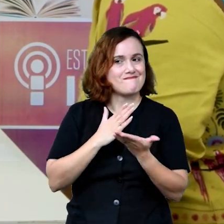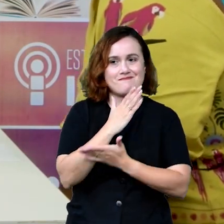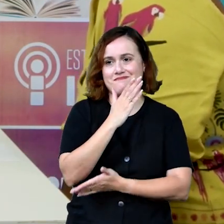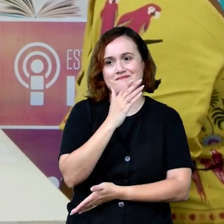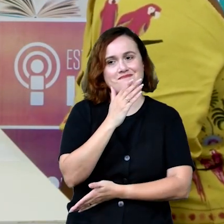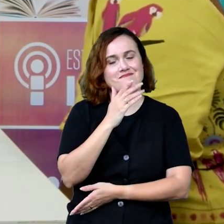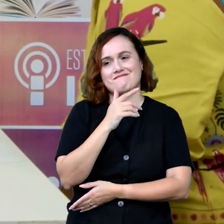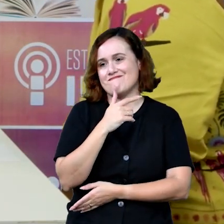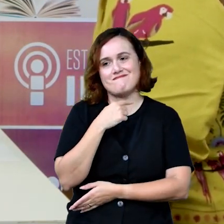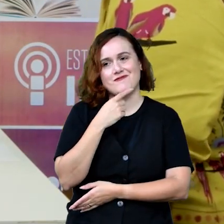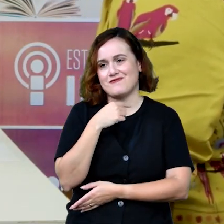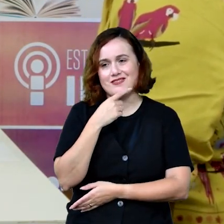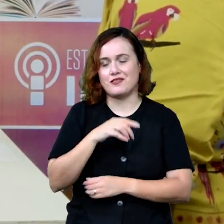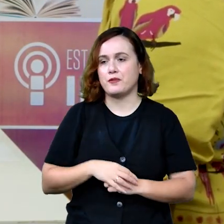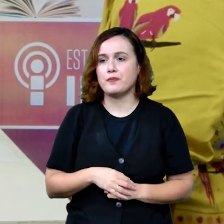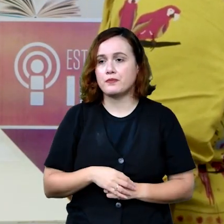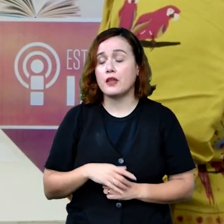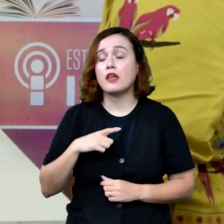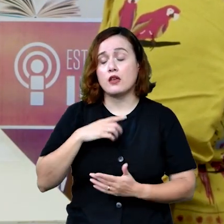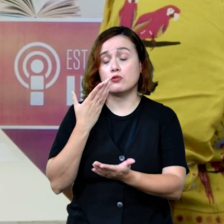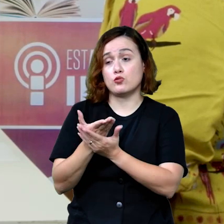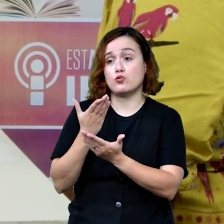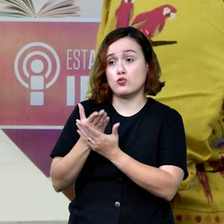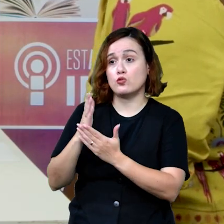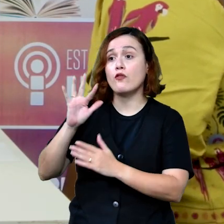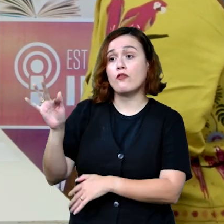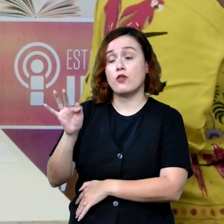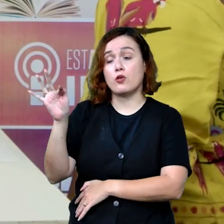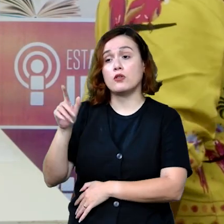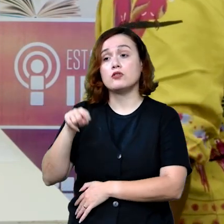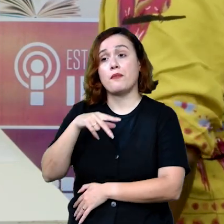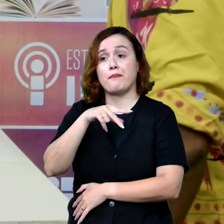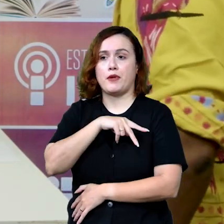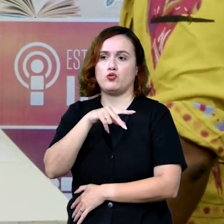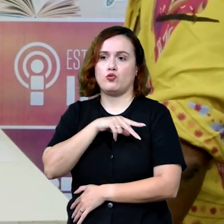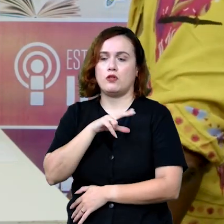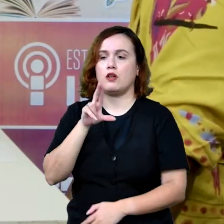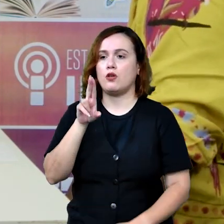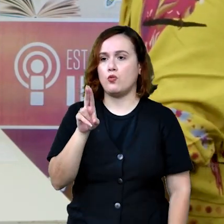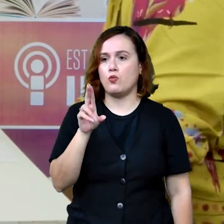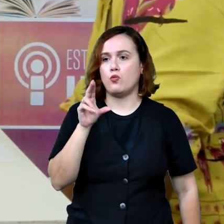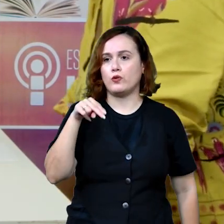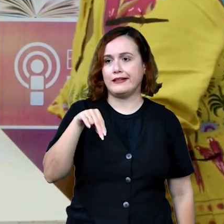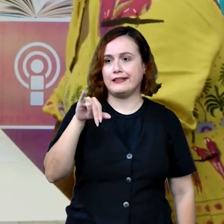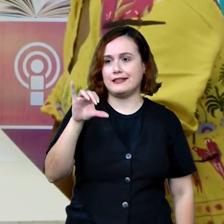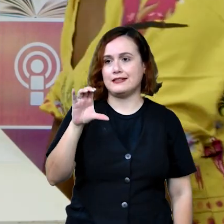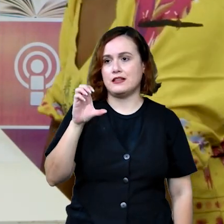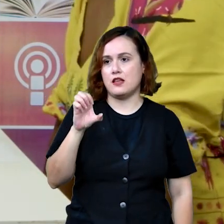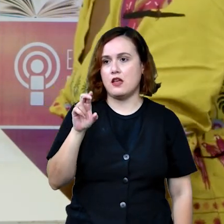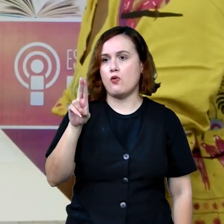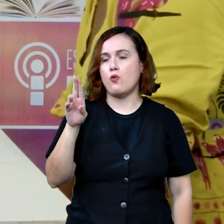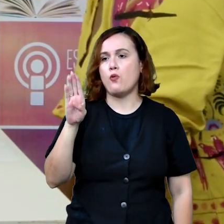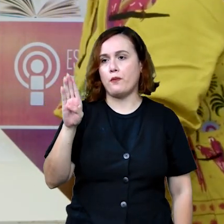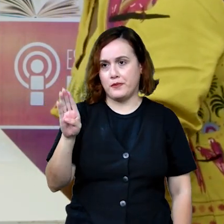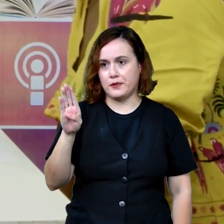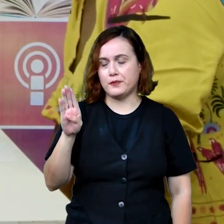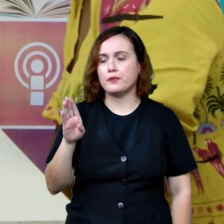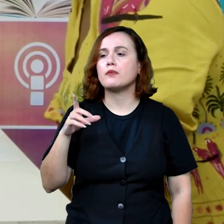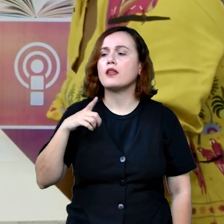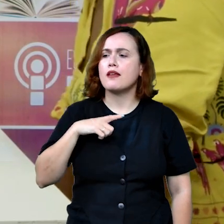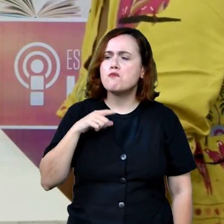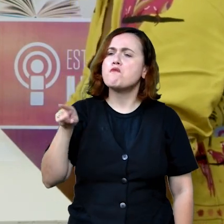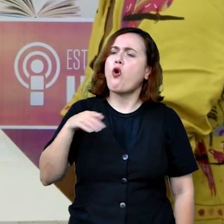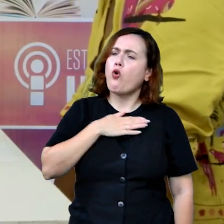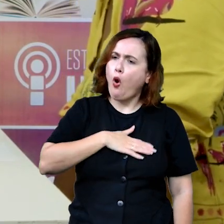que eu gostei muito de ter feito. Porque as pessoas também têm um preconceito com ambientes, né, particulares, mas se a gente souber